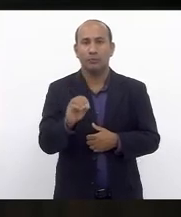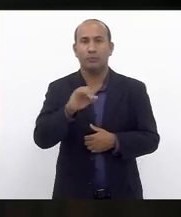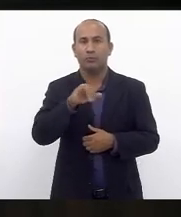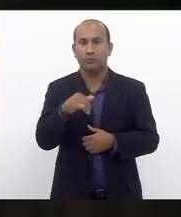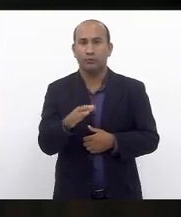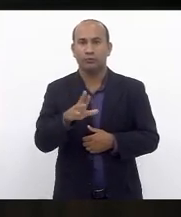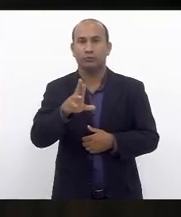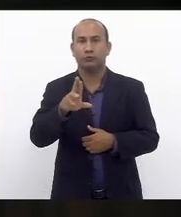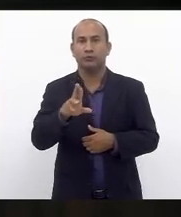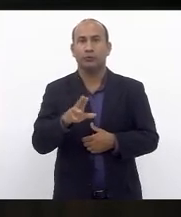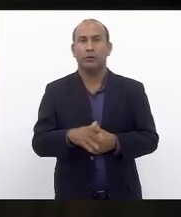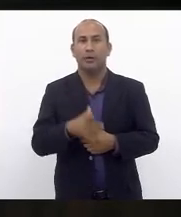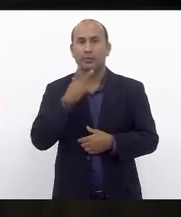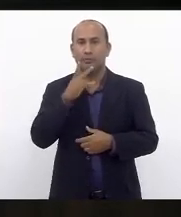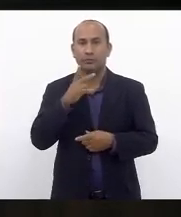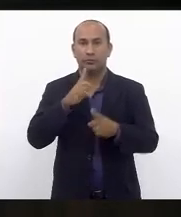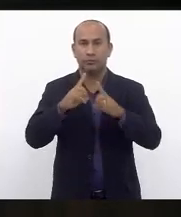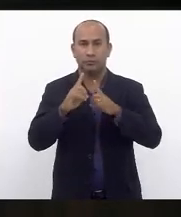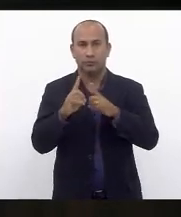aprovam, em discussão.